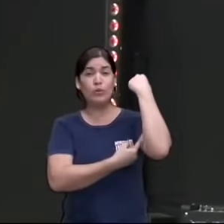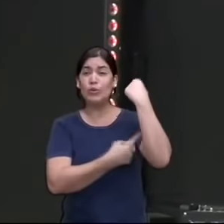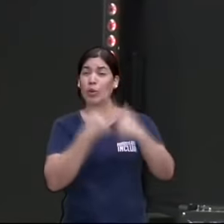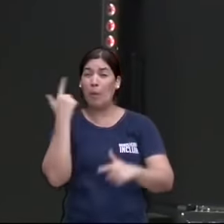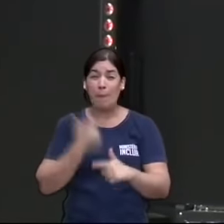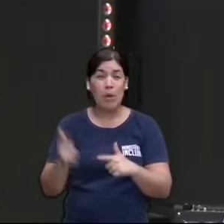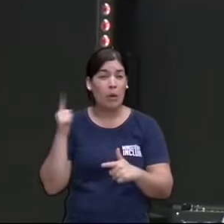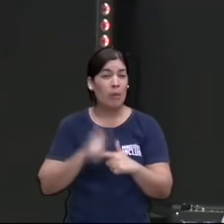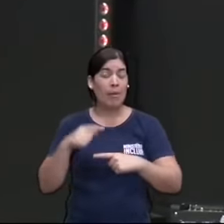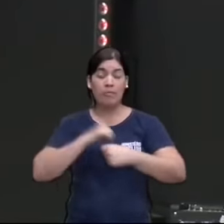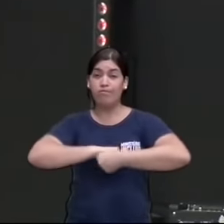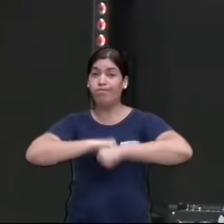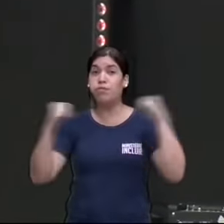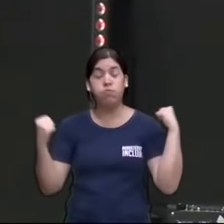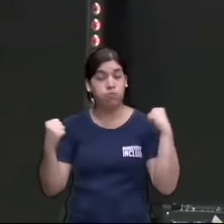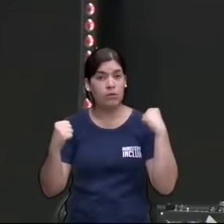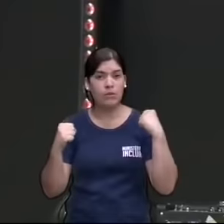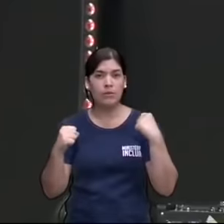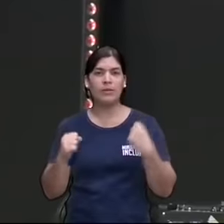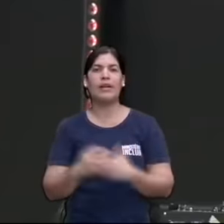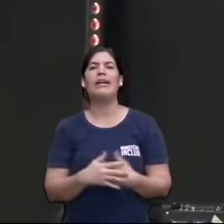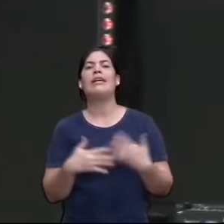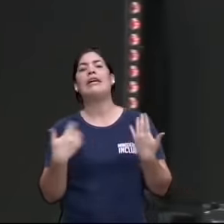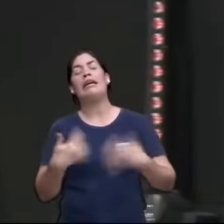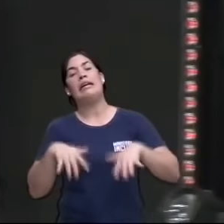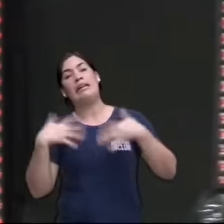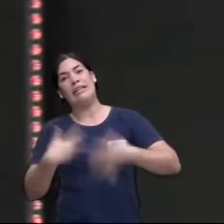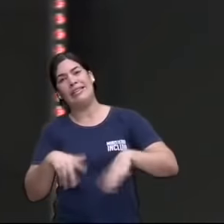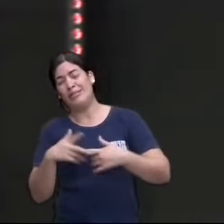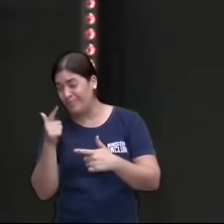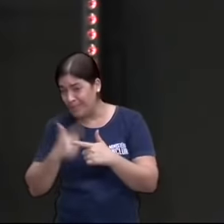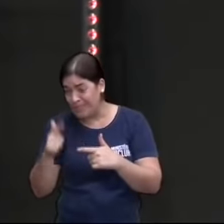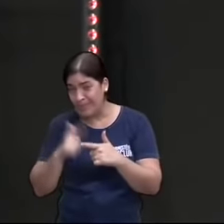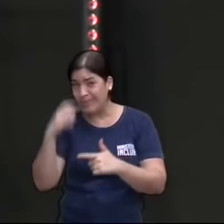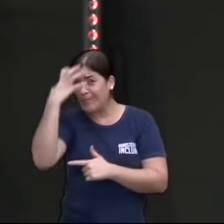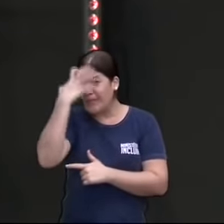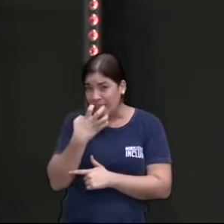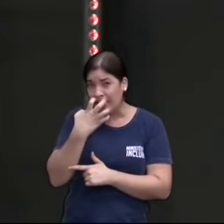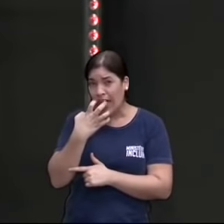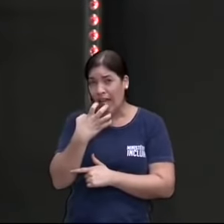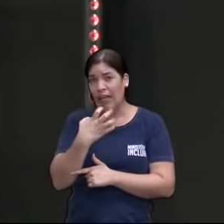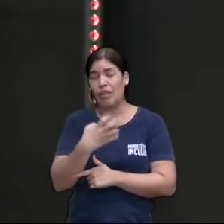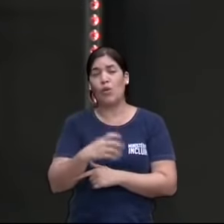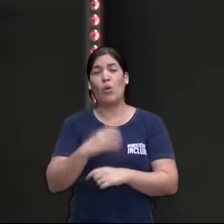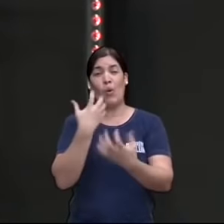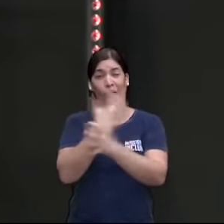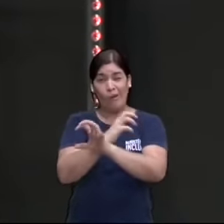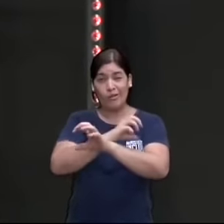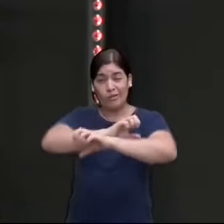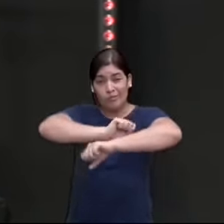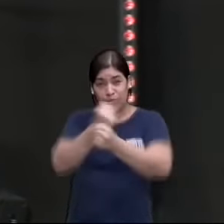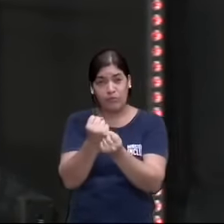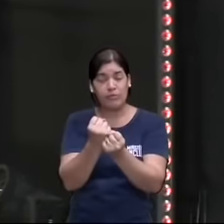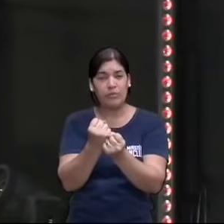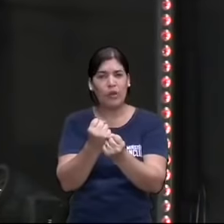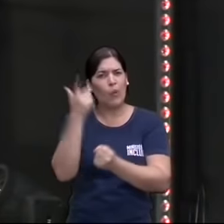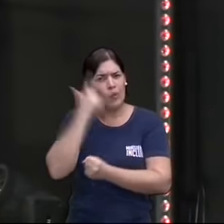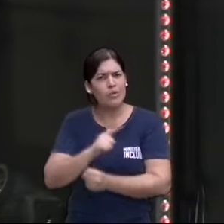de ligamento, ele tem uma contratura, ele tem a quebra de um osso. Ele vai